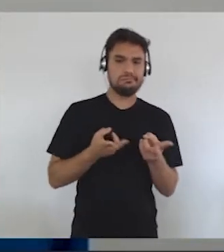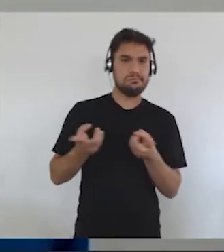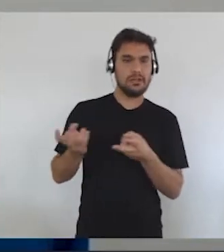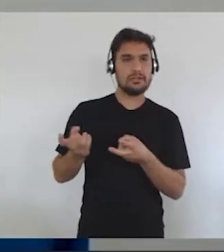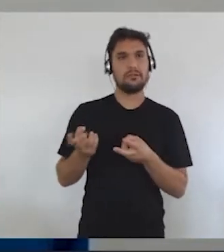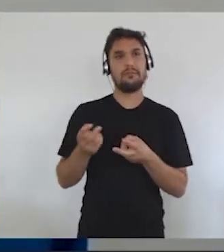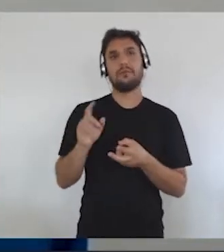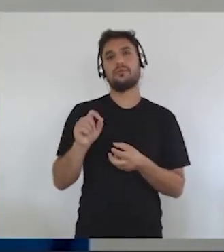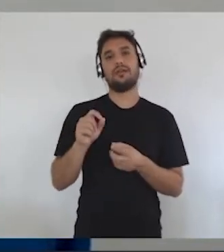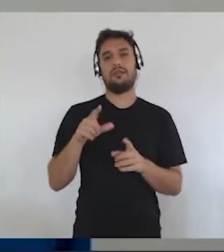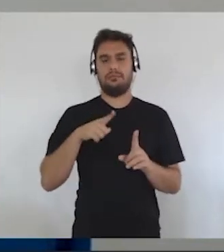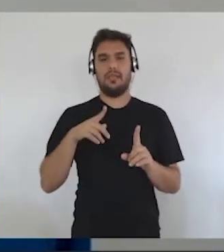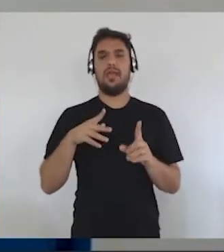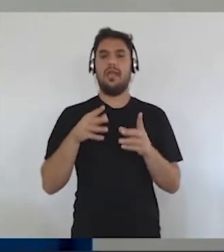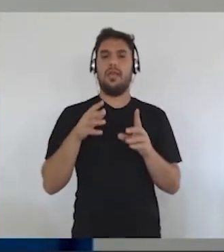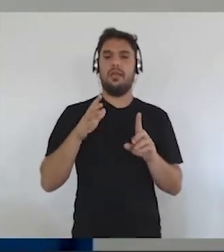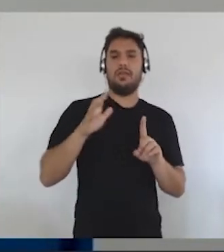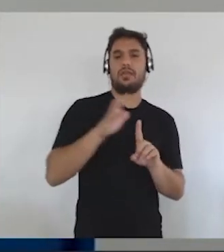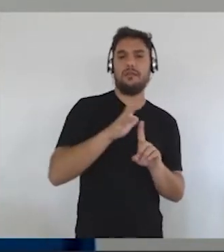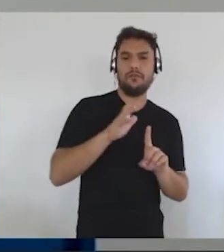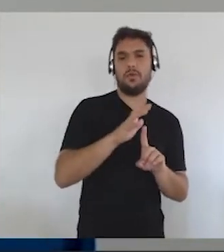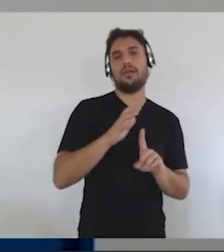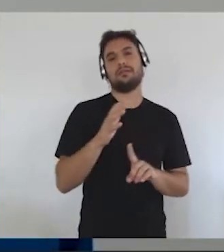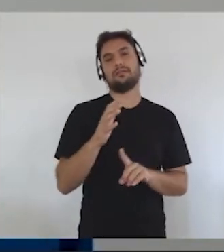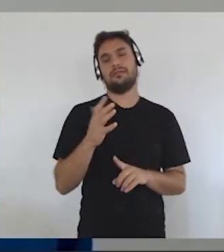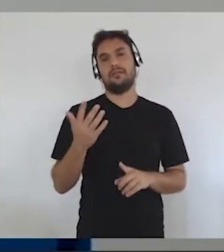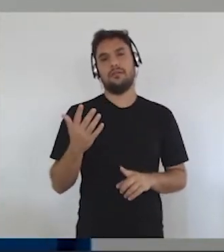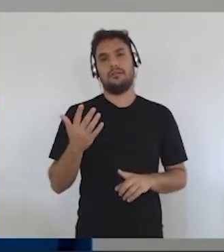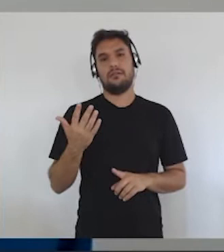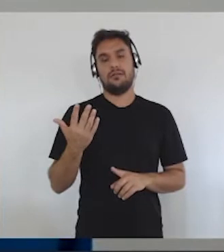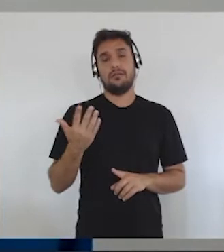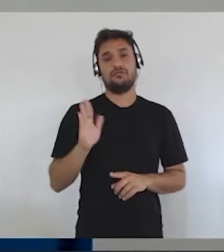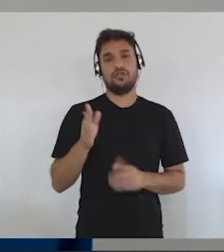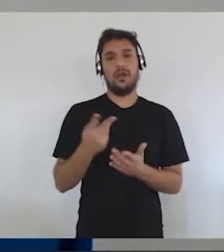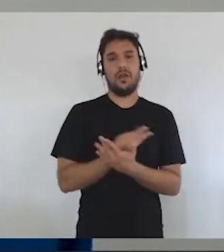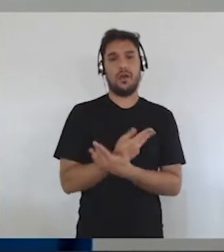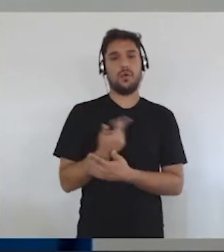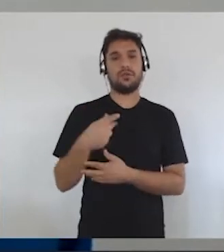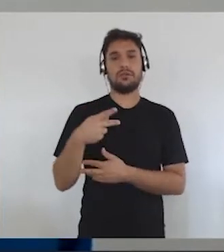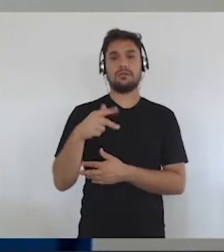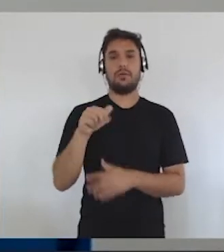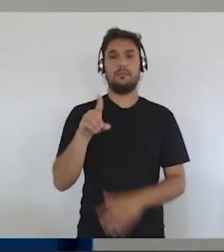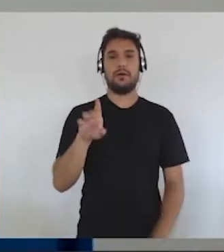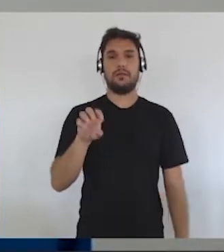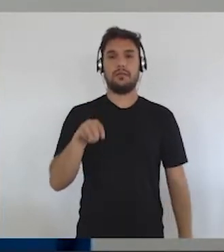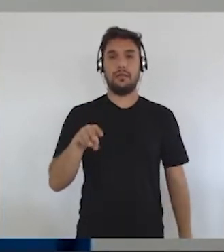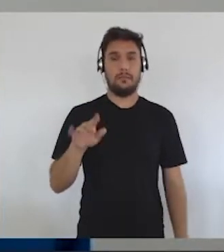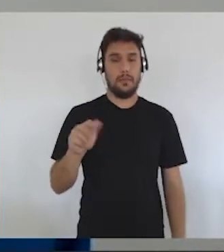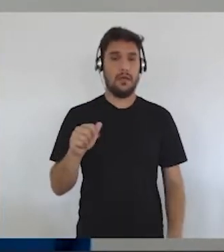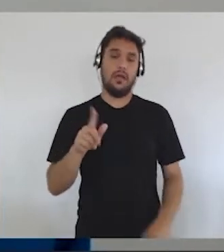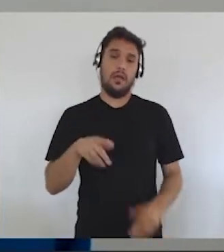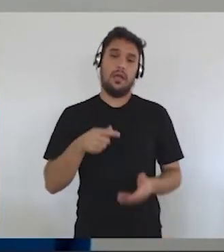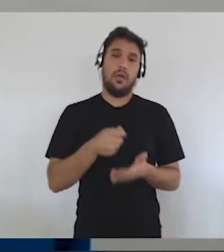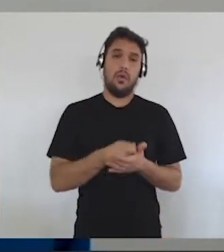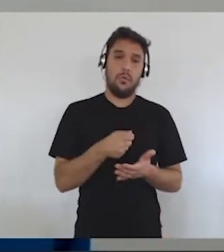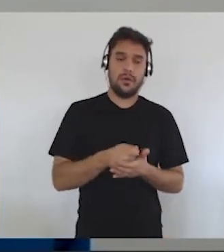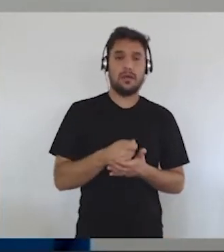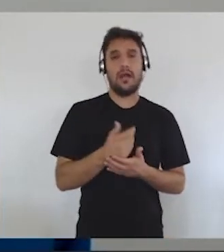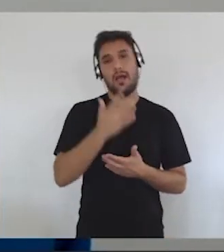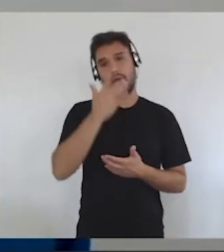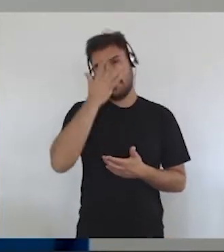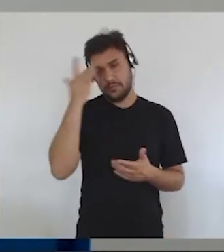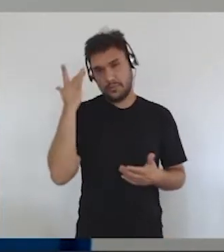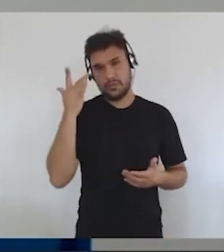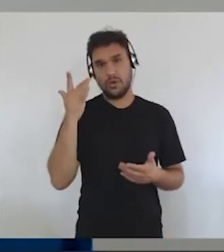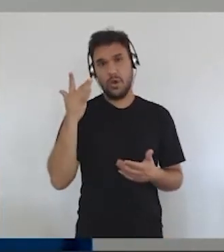a impactos importantes causados pela pandemia e que obrigaram as pessoas